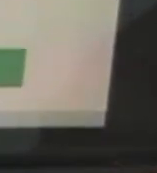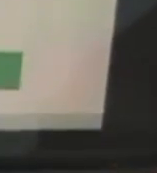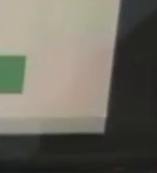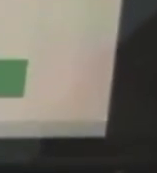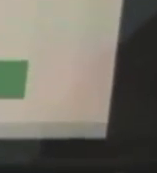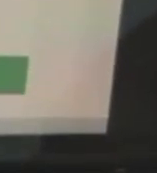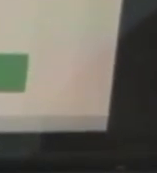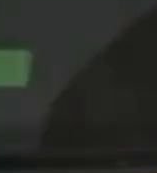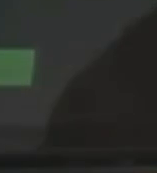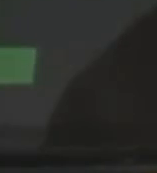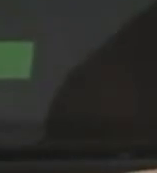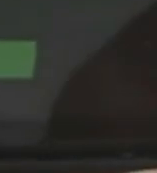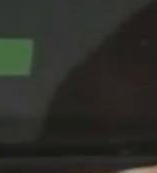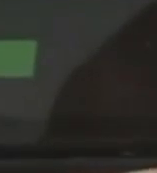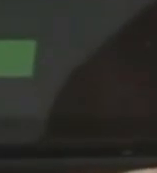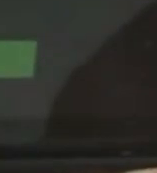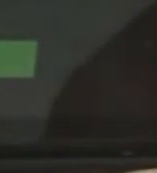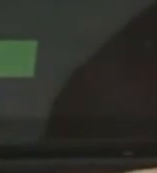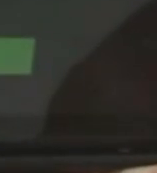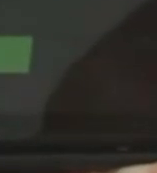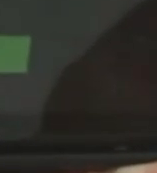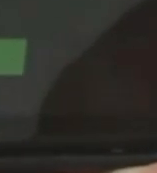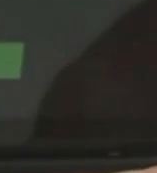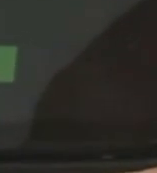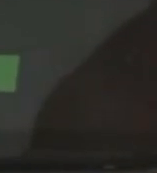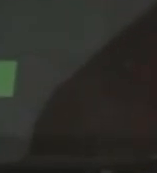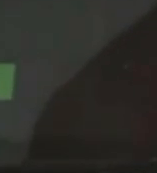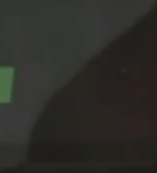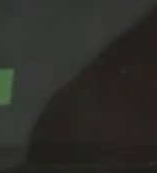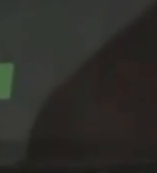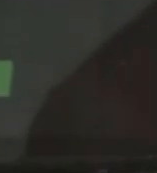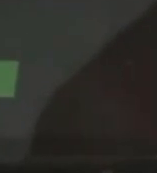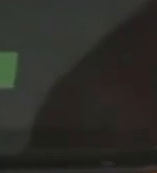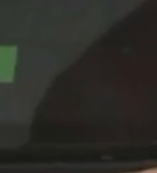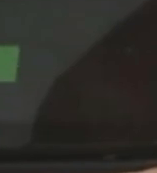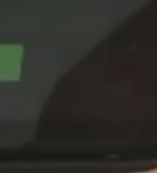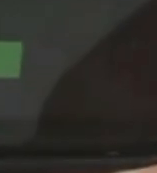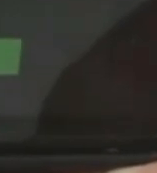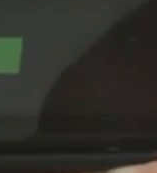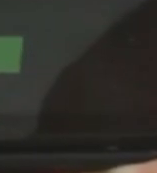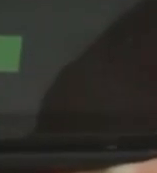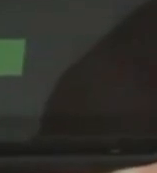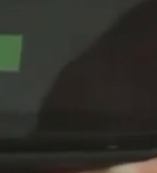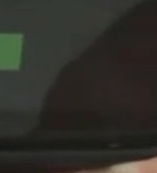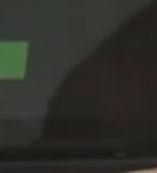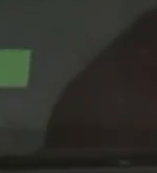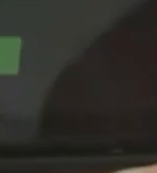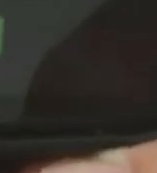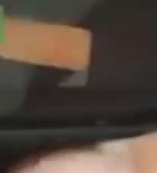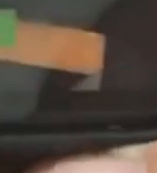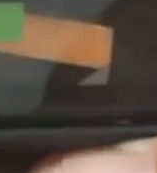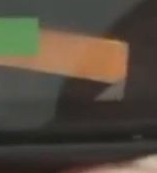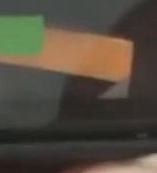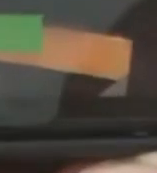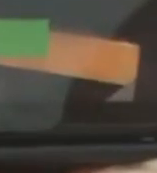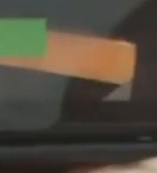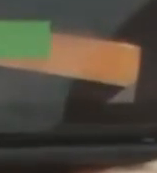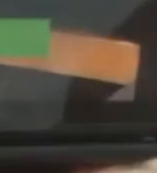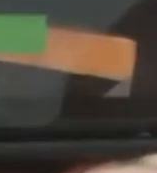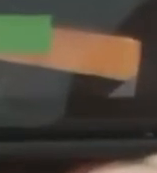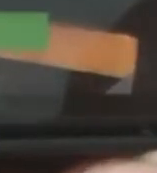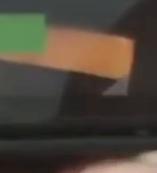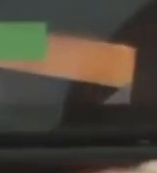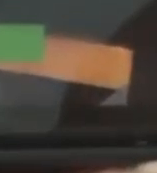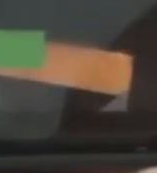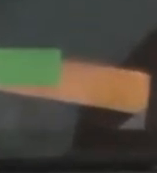seu pedido, que eu vou ter que estudar os relatórios e vou usar o regimento para balizar o meus estudos e obter as respostas